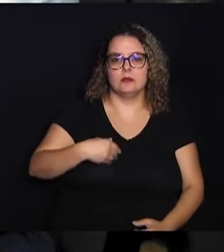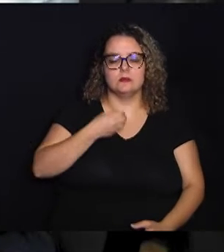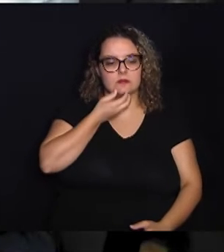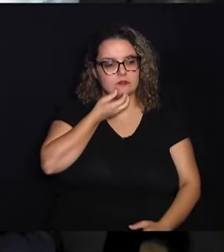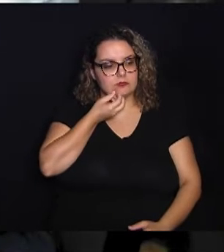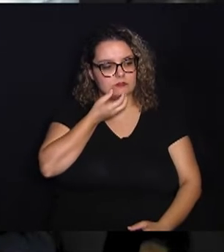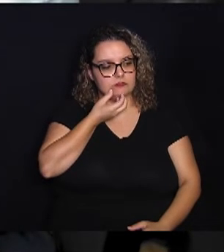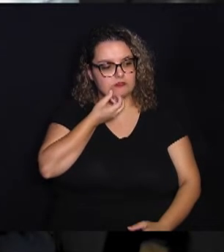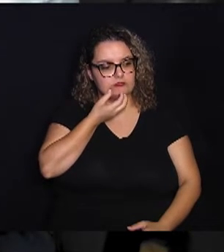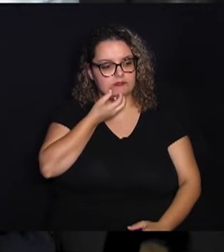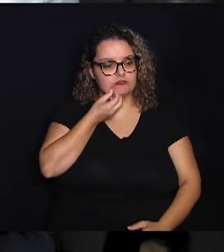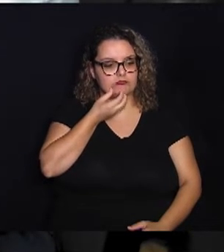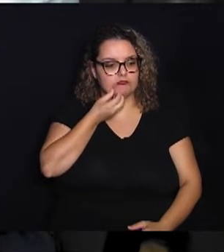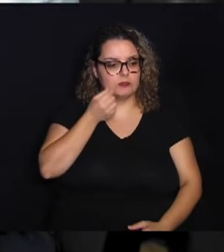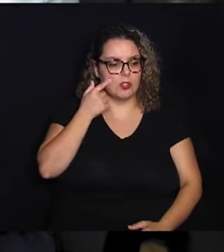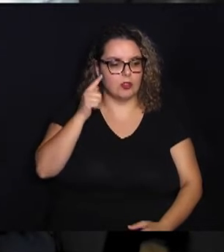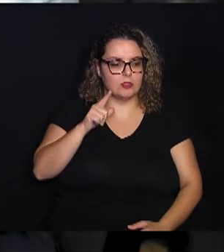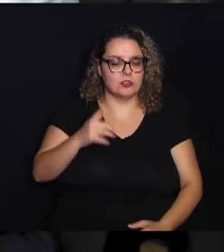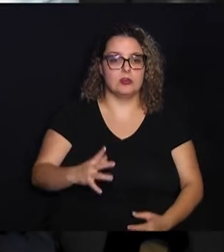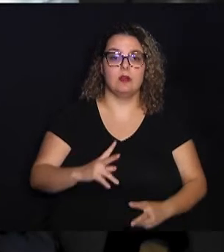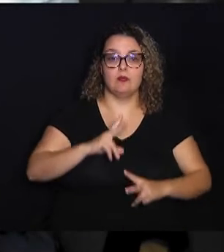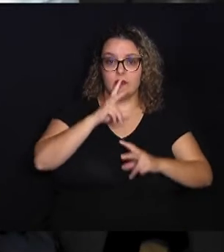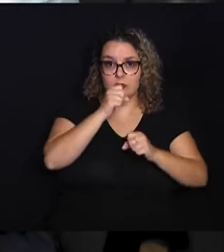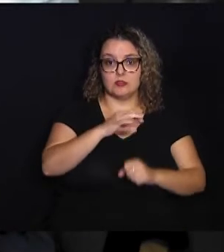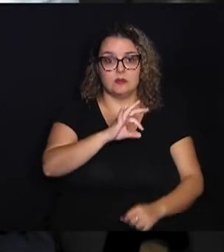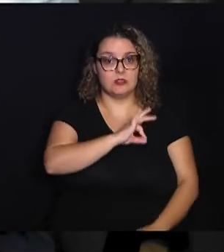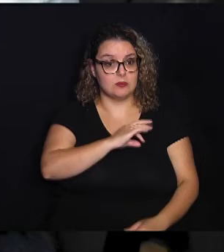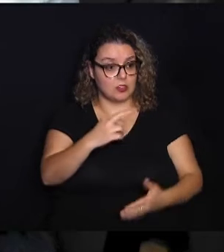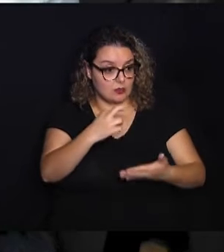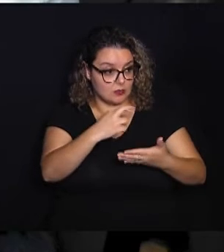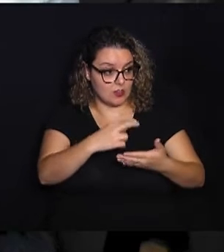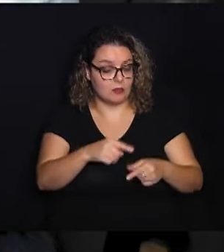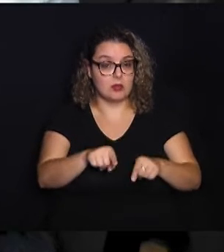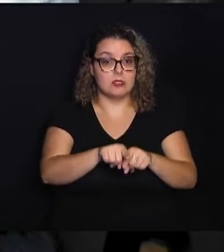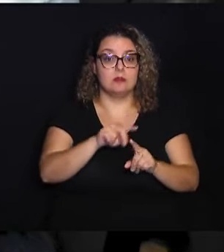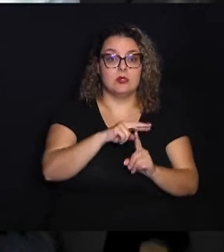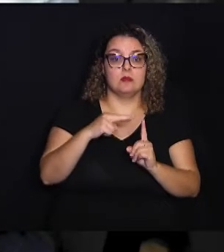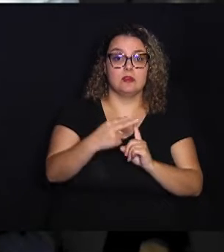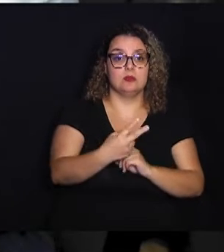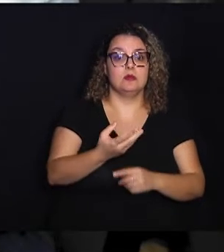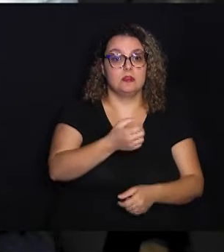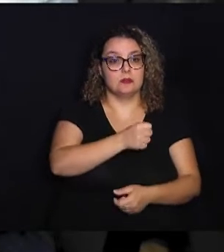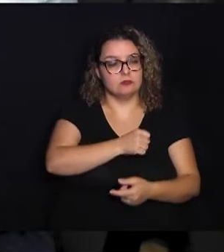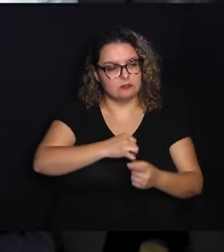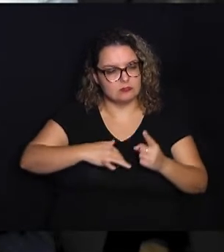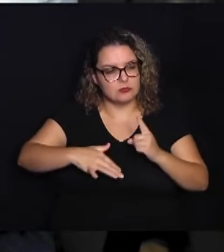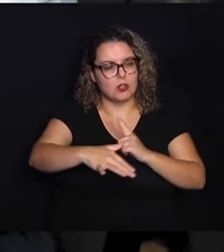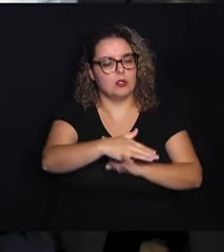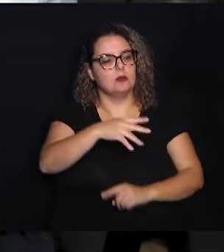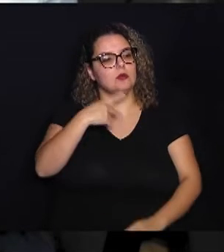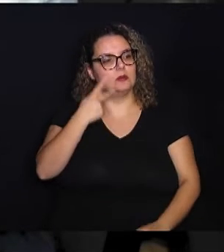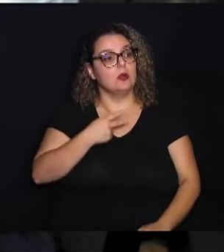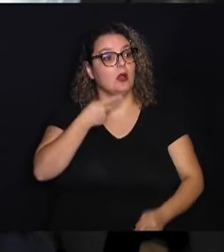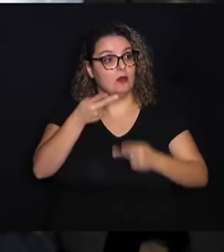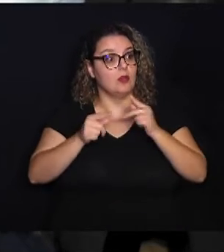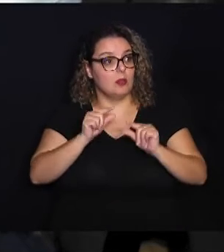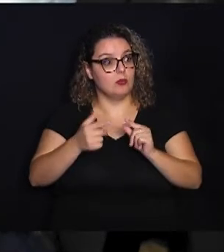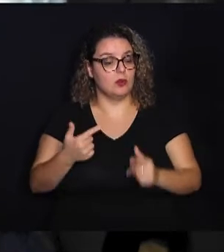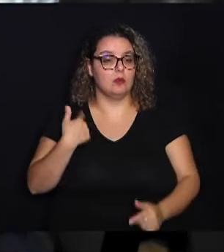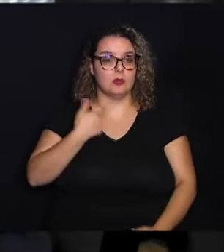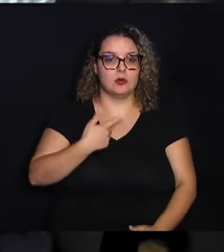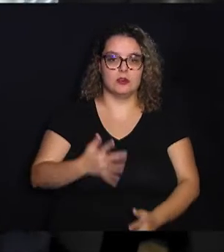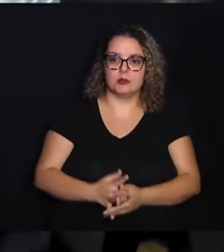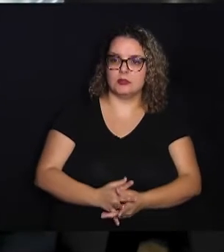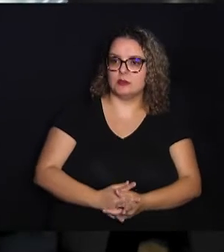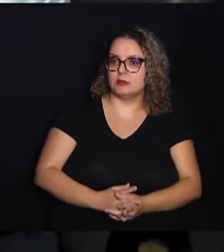questão da força policial, da investigação, mas também com esse olhar social, né, de um vereador. Fala um pouquinho disso para mim.